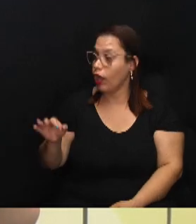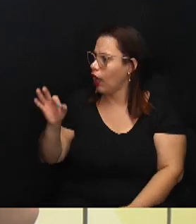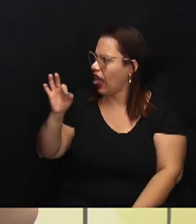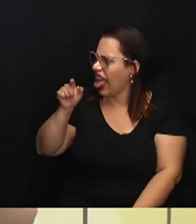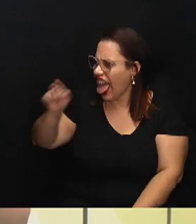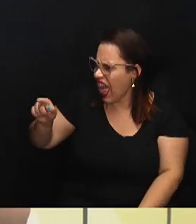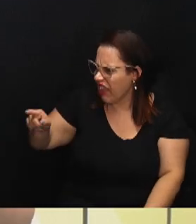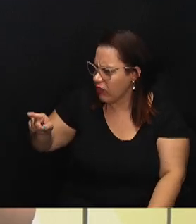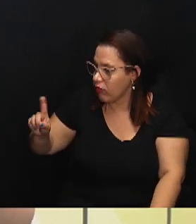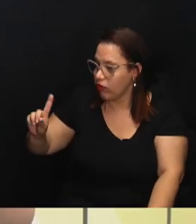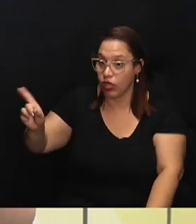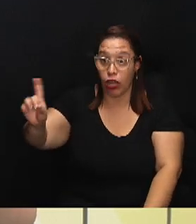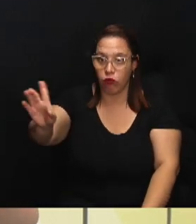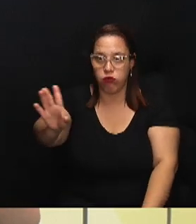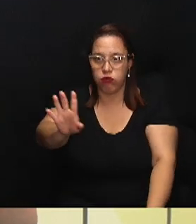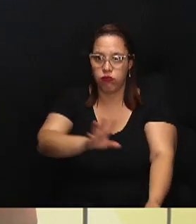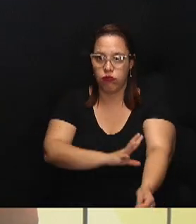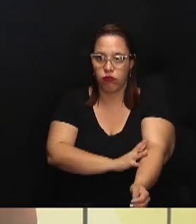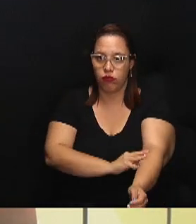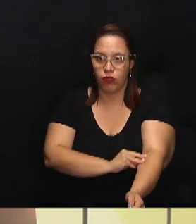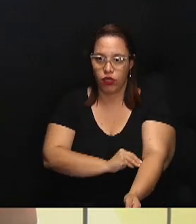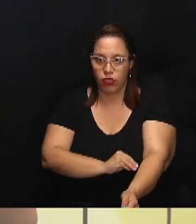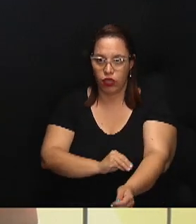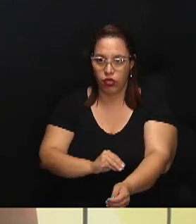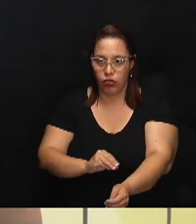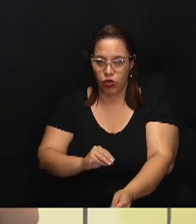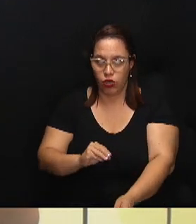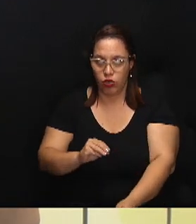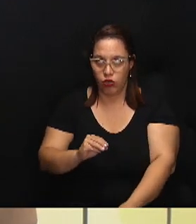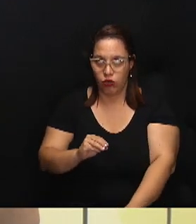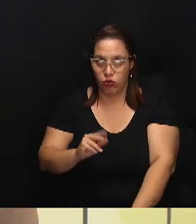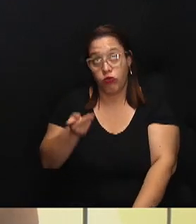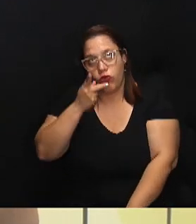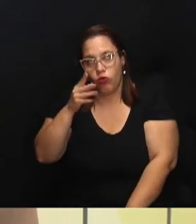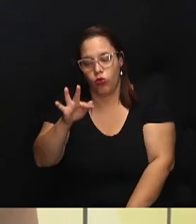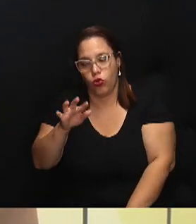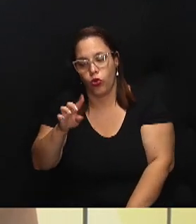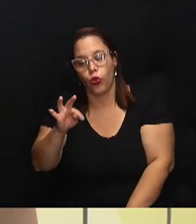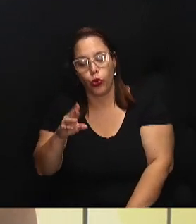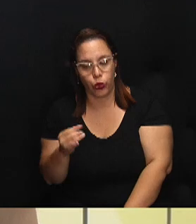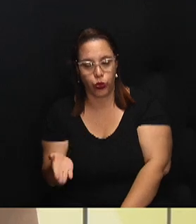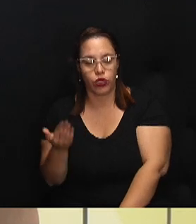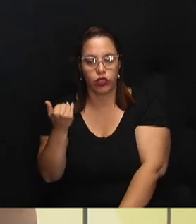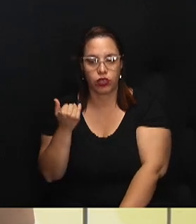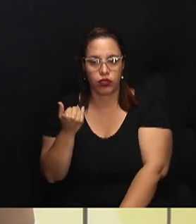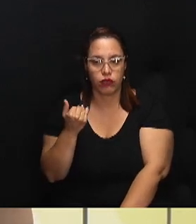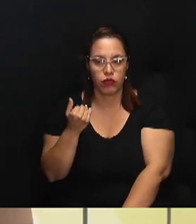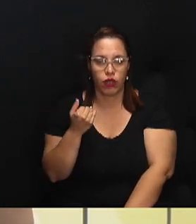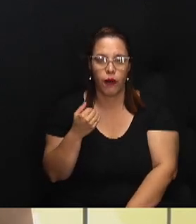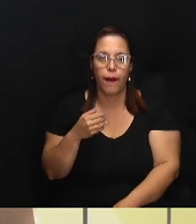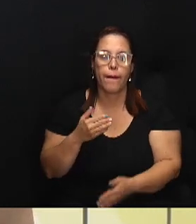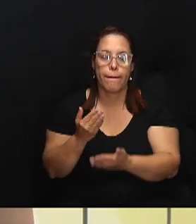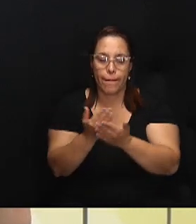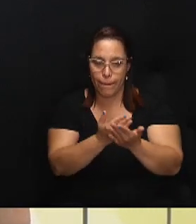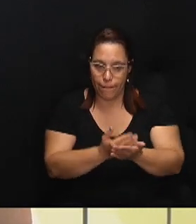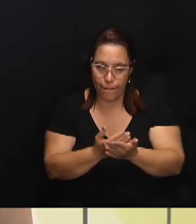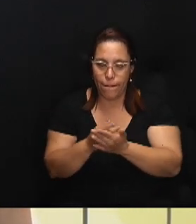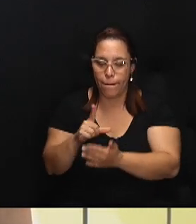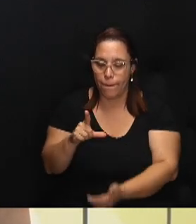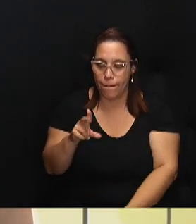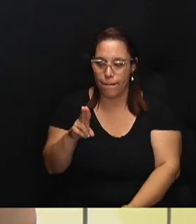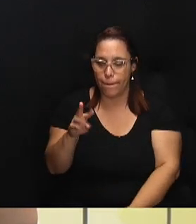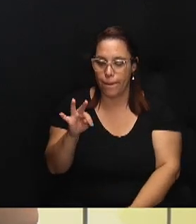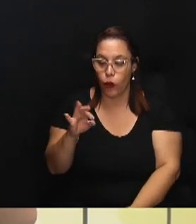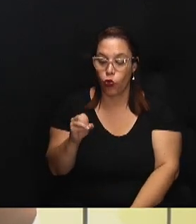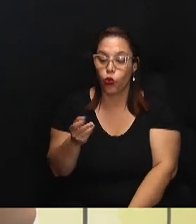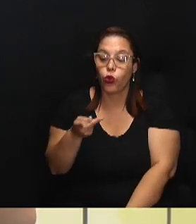Sem julgamento, porque assim, falando no luto, né, que você tinha perguntado anteriormente, né, alguns estudiosos aí do luto, né, o que eles